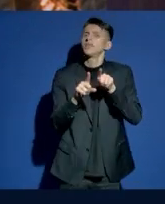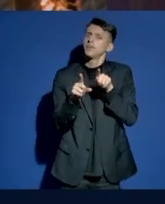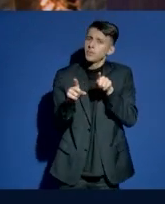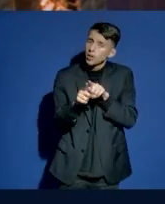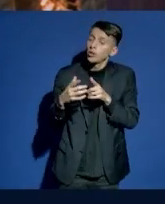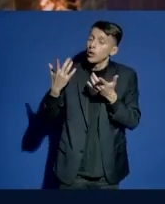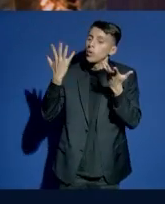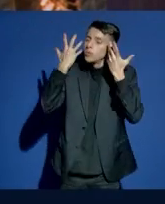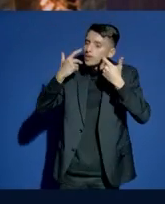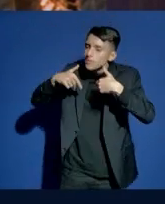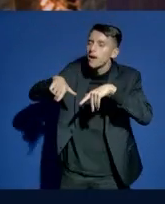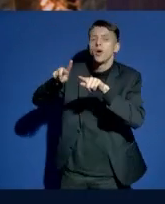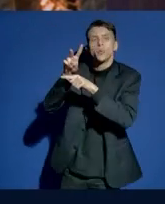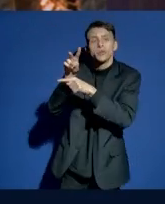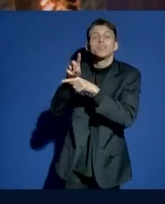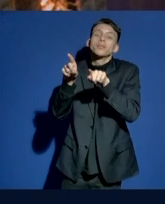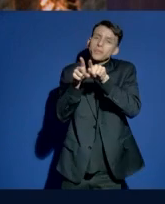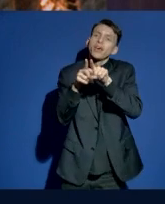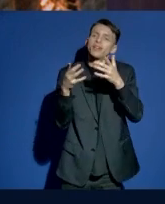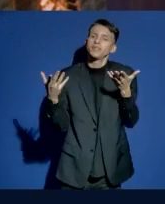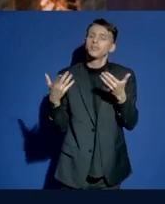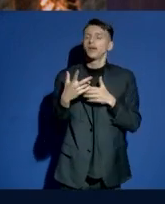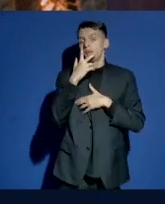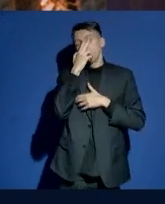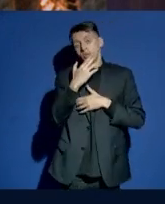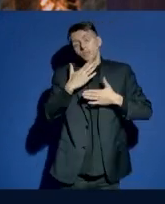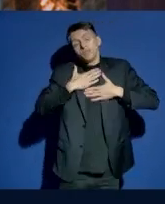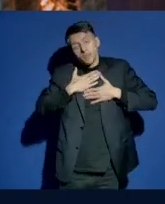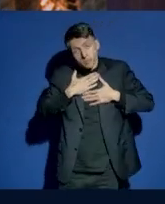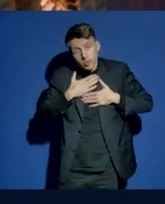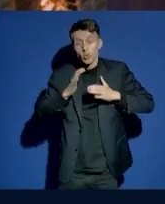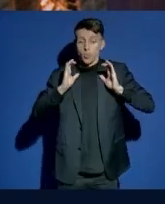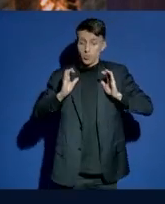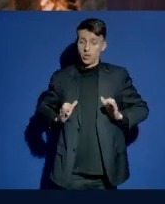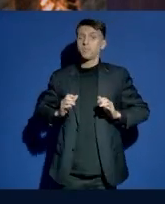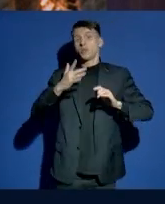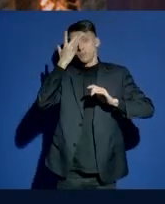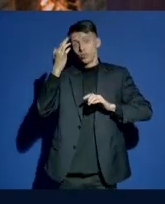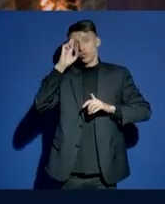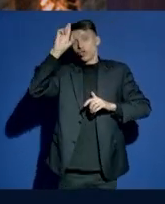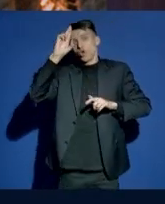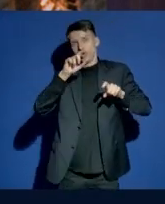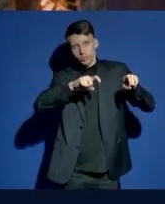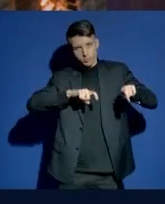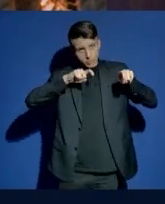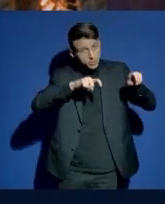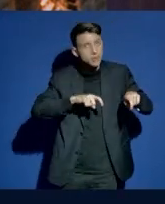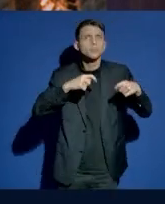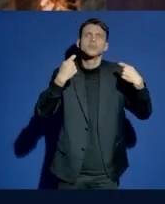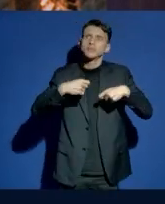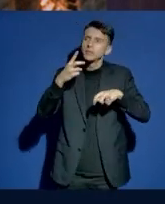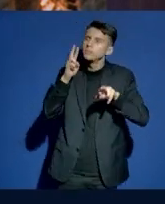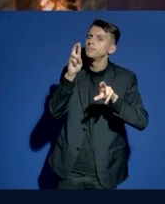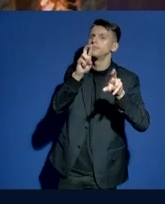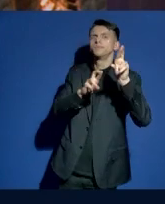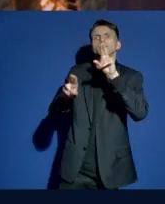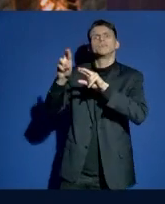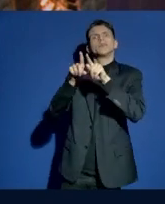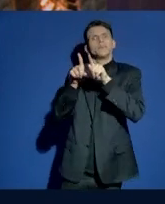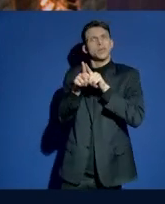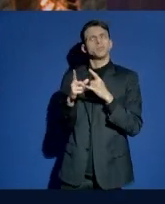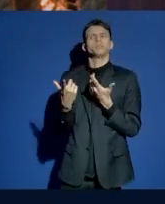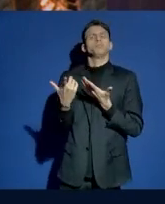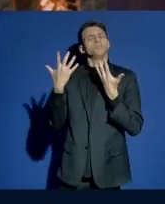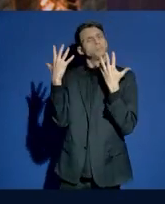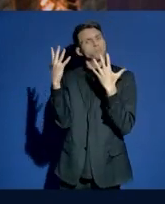também começa a entrar nesse caminho também. Eu acho que, para mim, o comportamento do produtor é algo que a gente tem que olhar e tirar o chapéu de